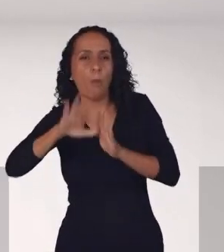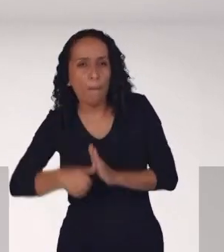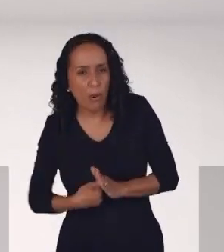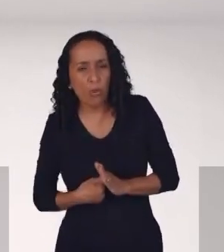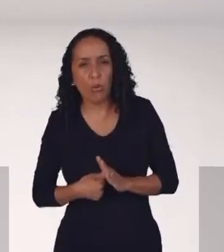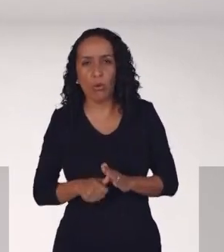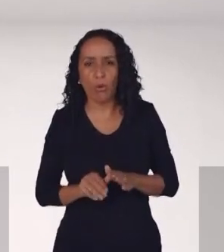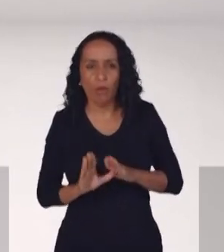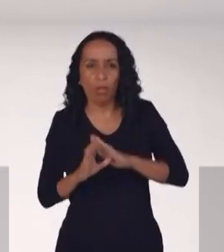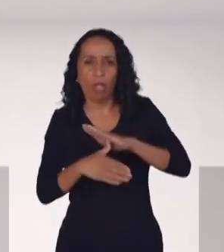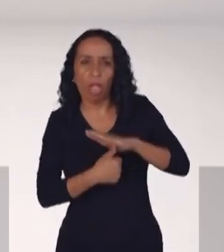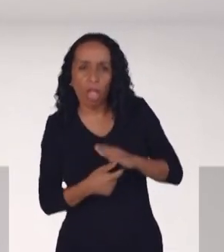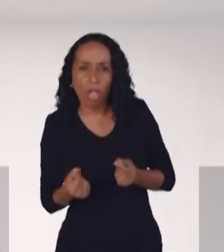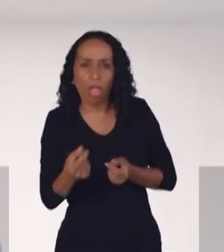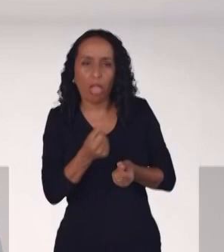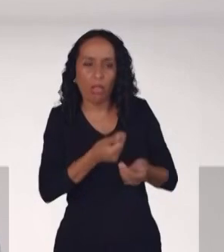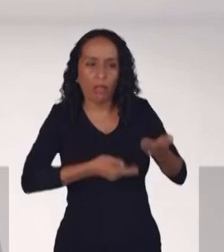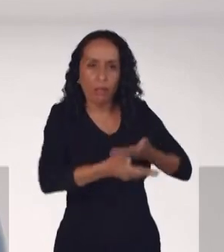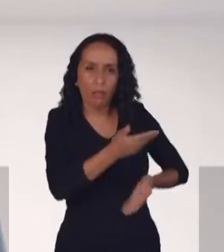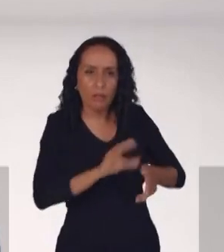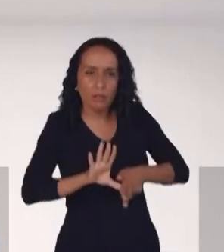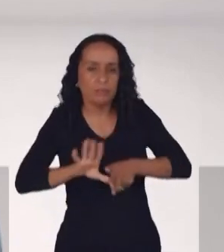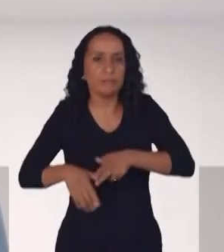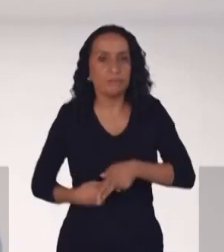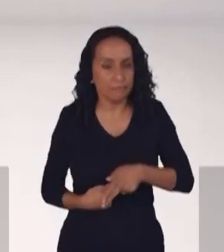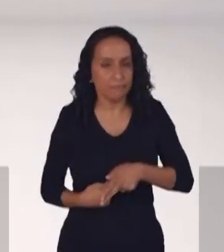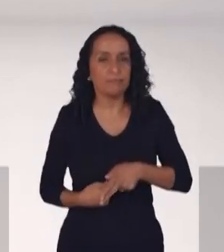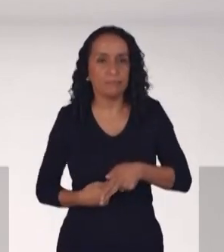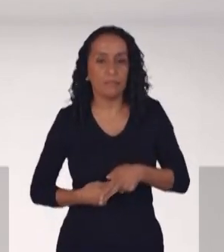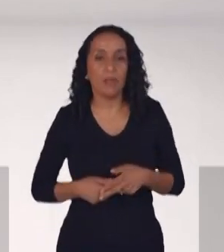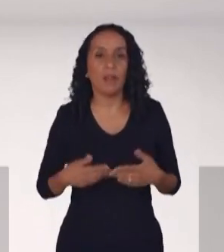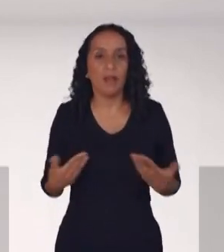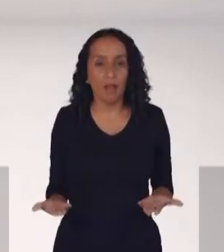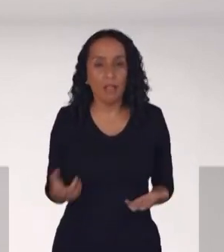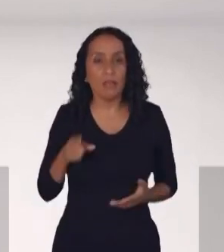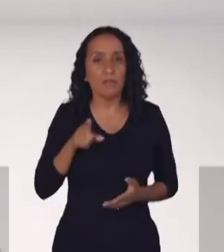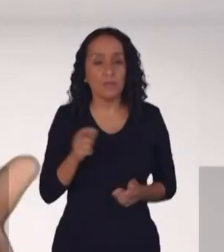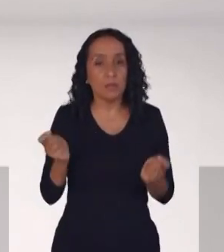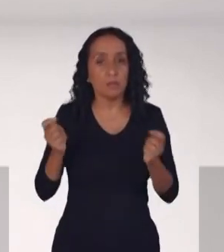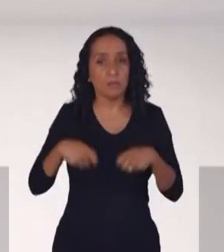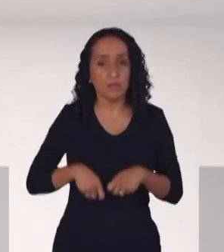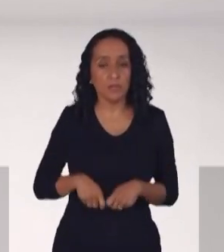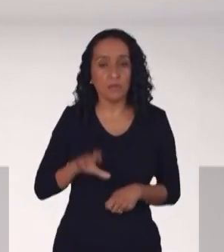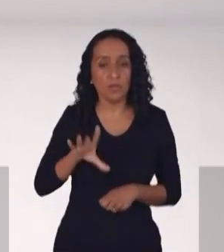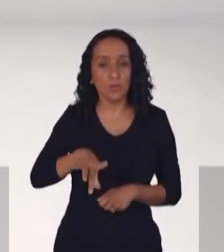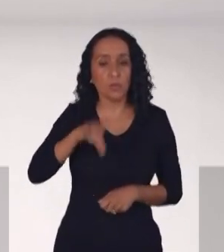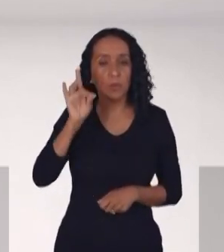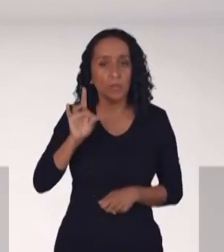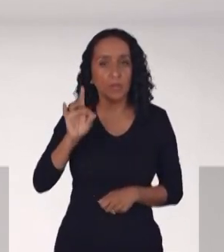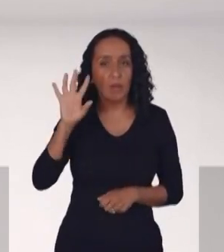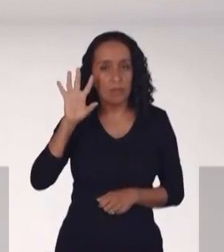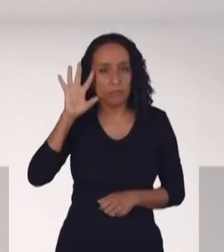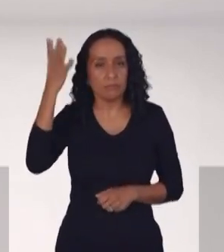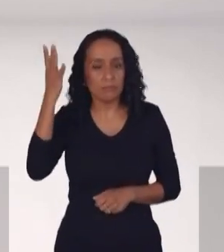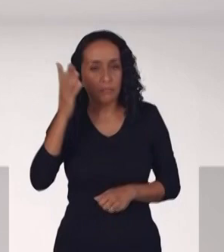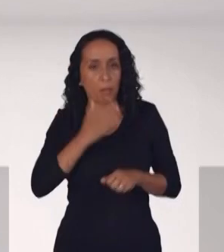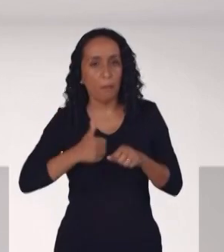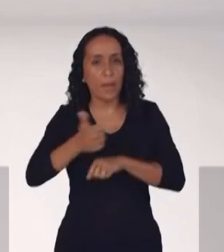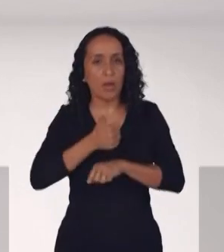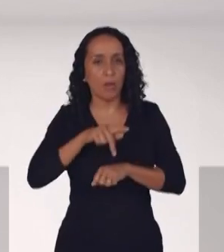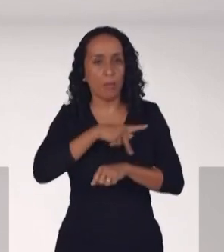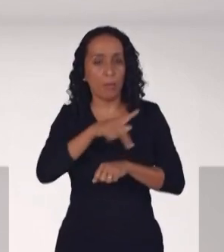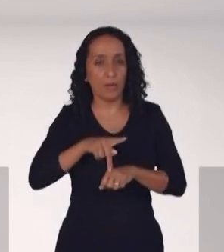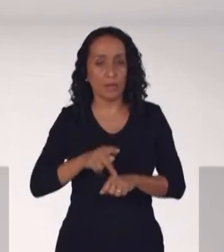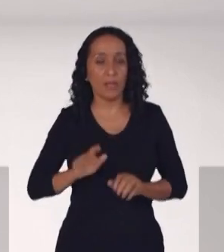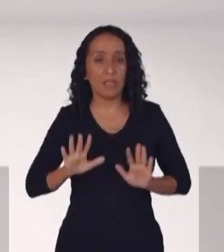você saber se alguém já roubou, já desviou dinheiro público, já se envolveu em algum esquema de corrupção. E dessa maneira você poder tomar